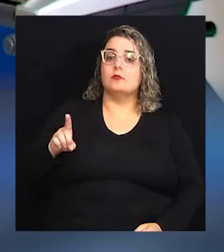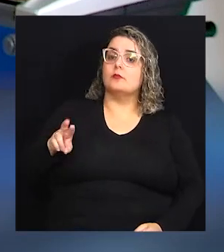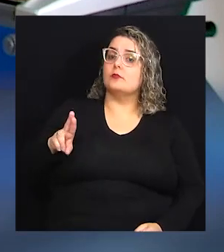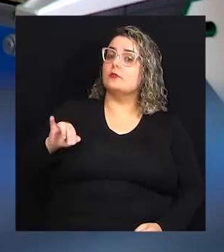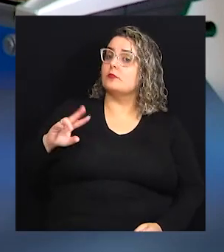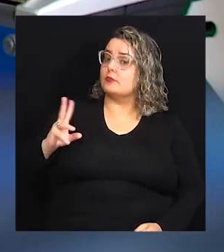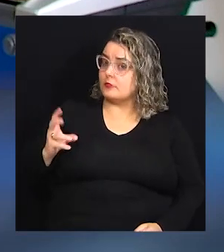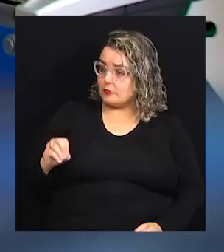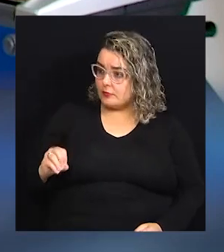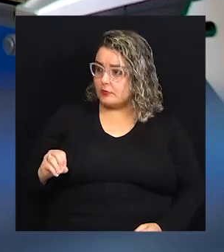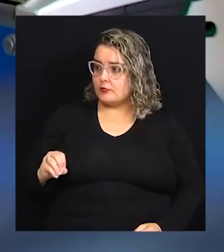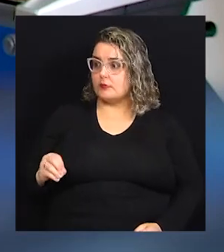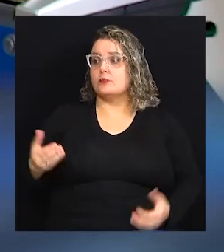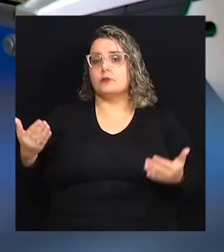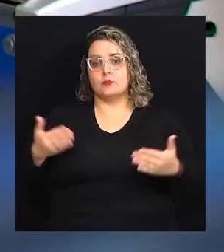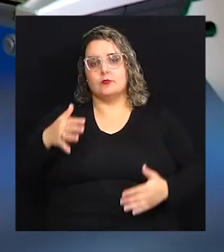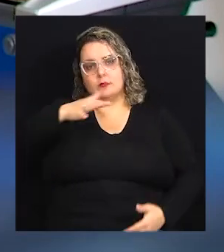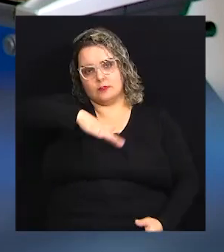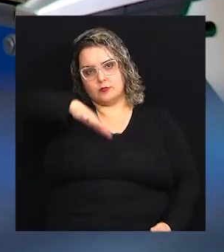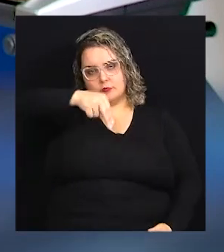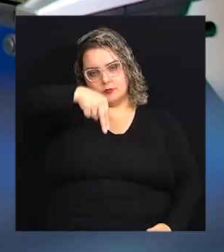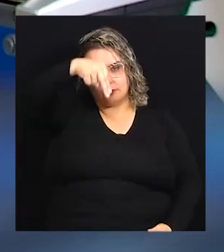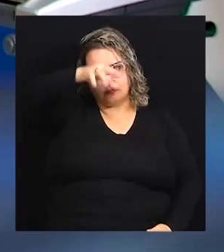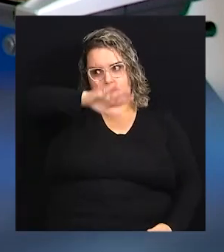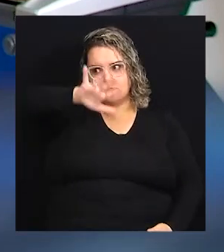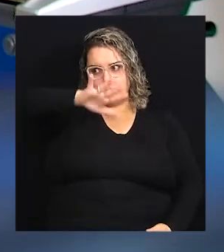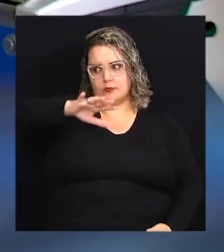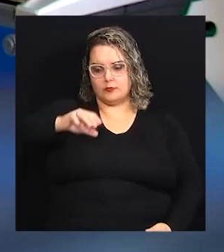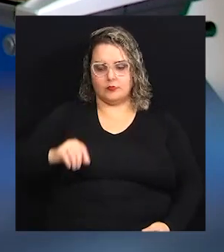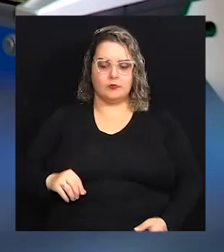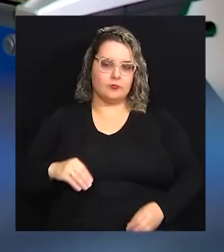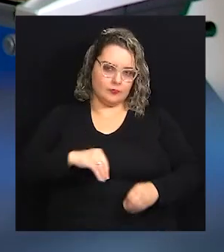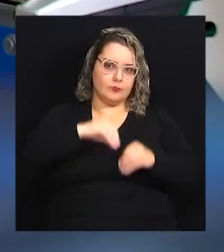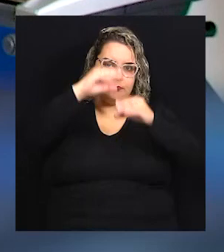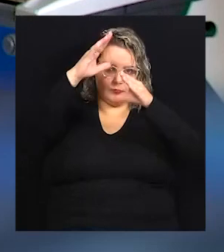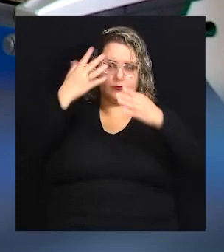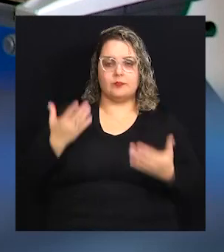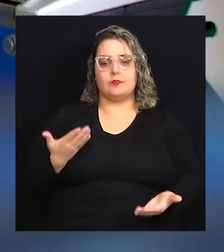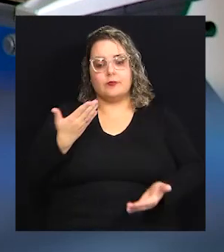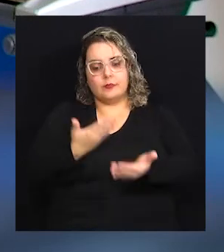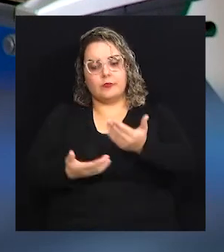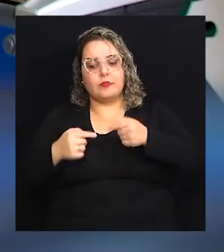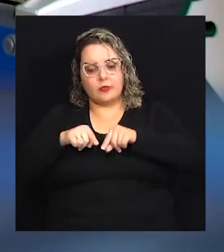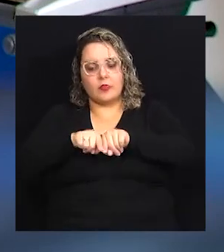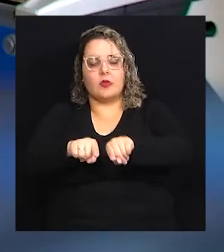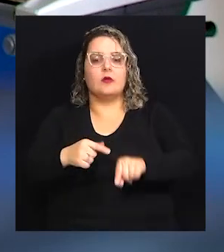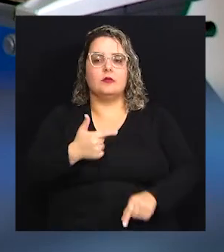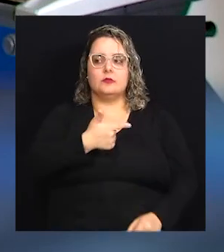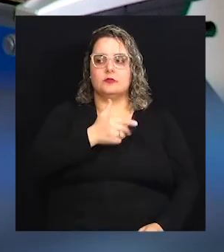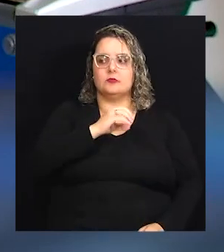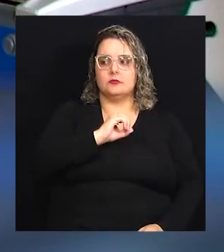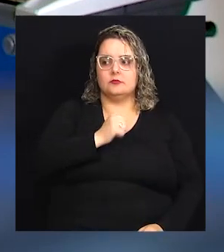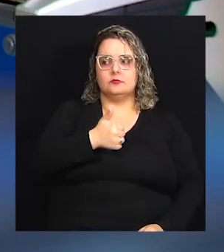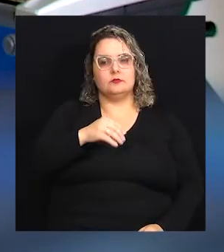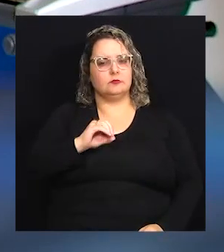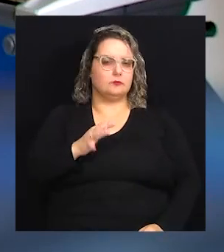Hoje a Compassion ela está na região do Nordeste, ela saiu do Sudoeste. Então nós perdemos essa parceria